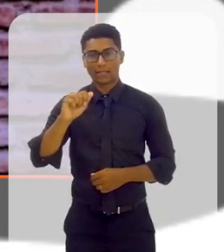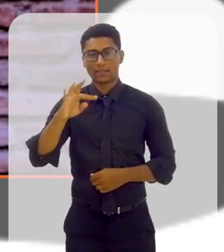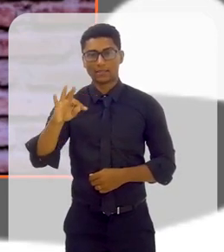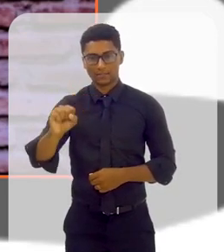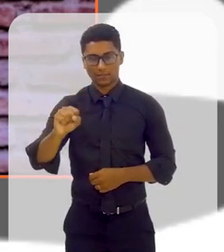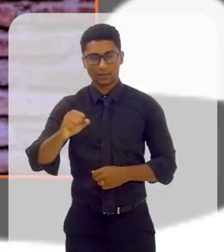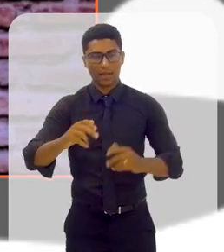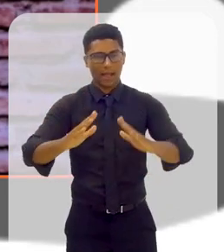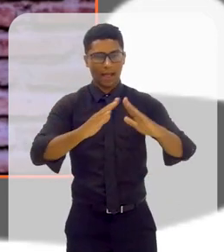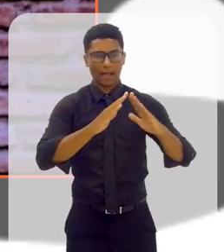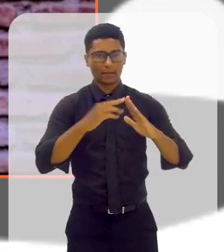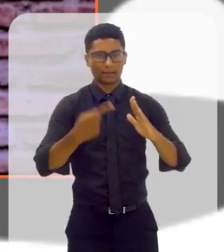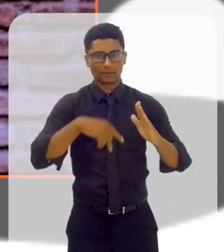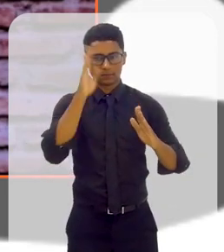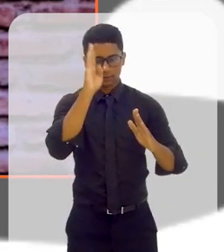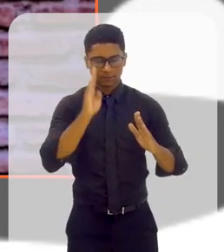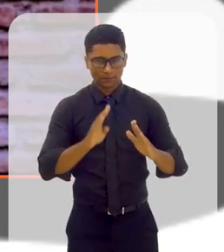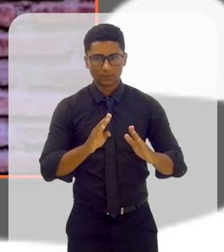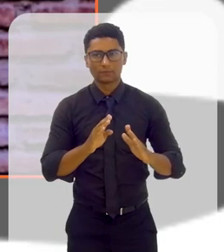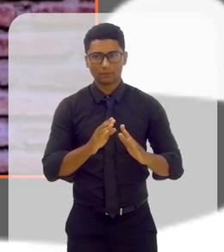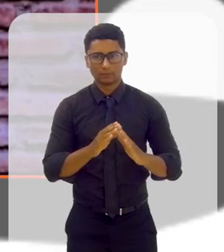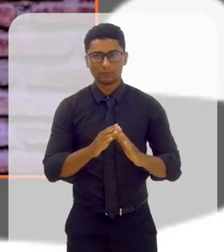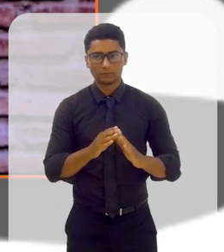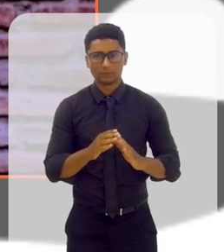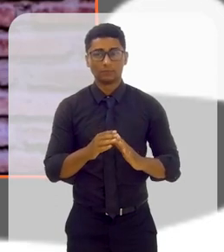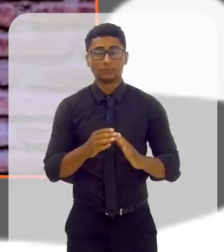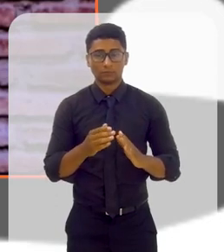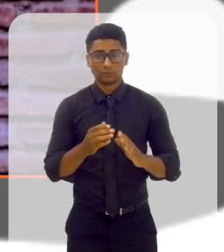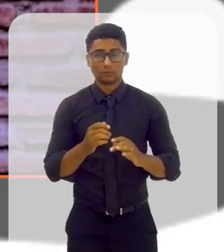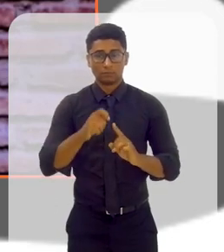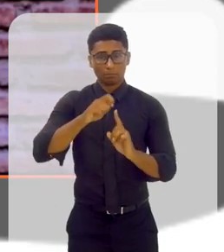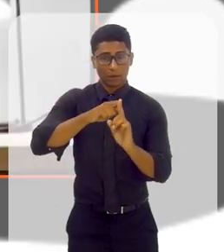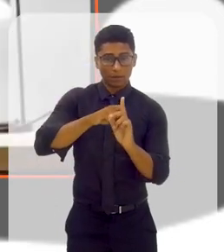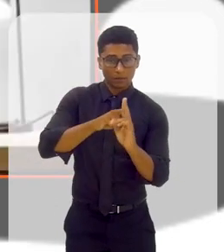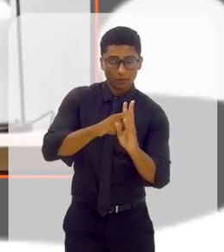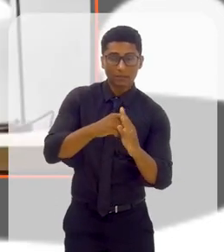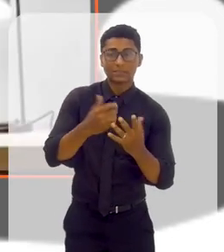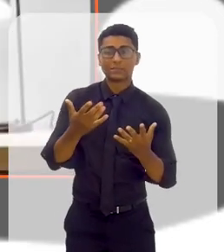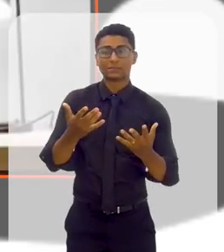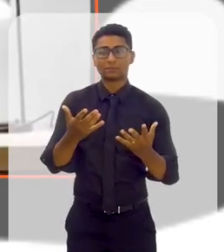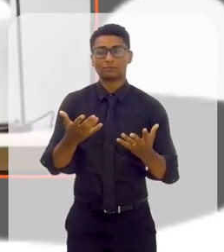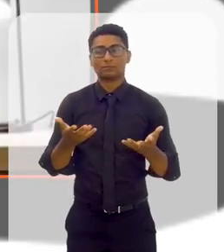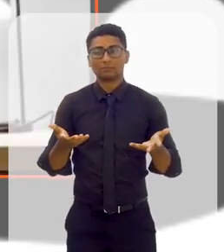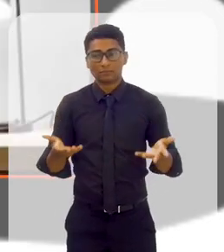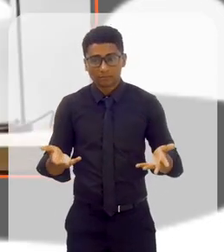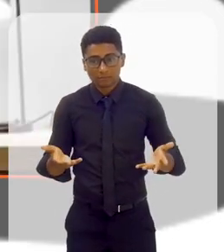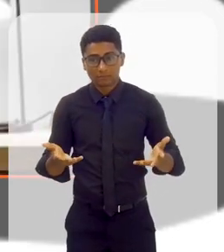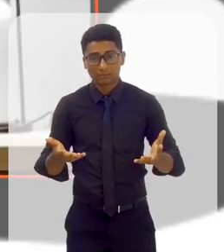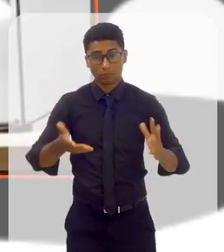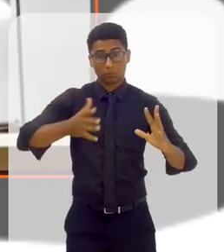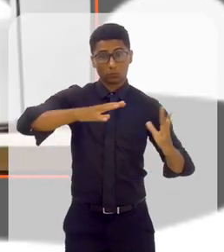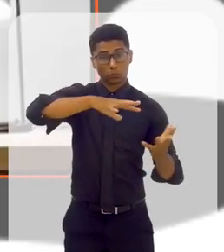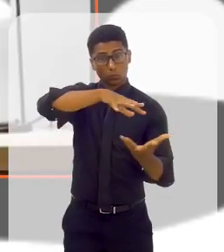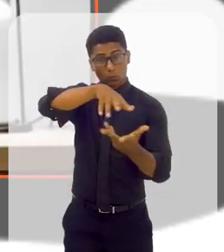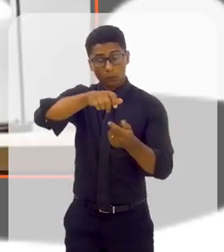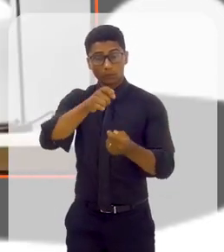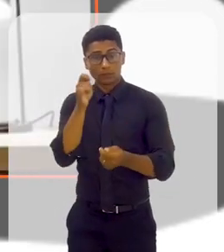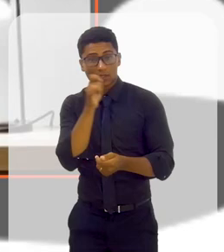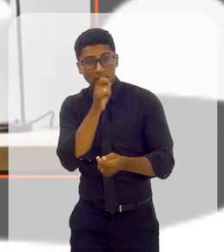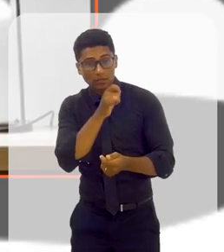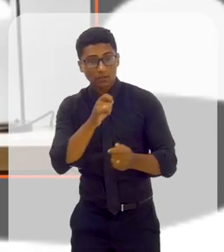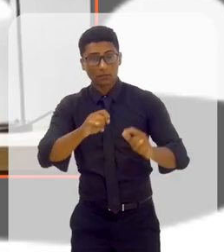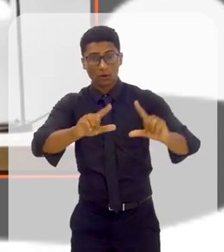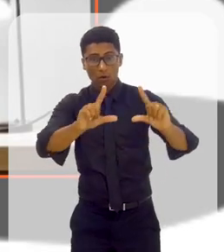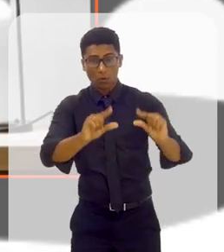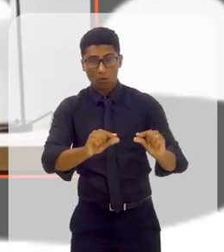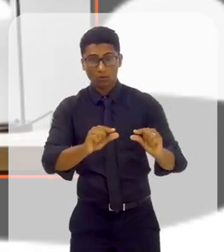média brasileira 3 kW mês. É bastante coisa. Quer dizer, o mundo deixa de gastar energia se